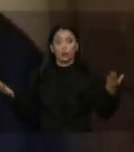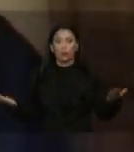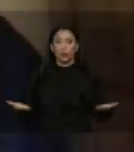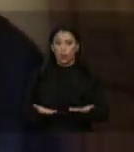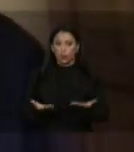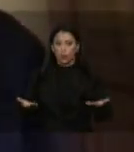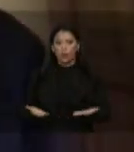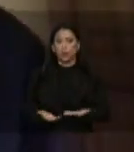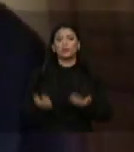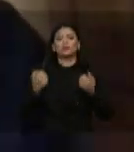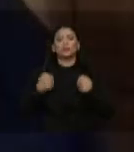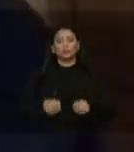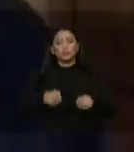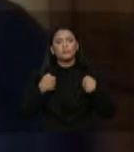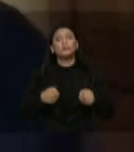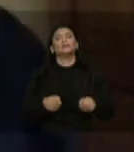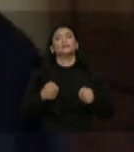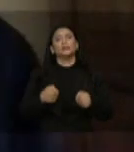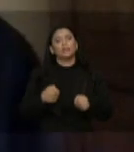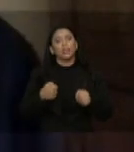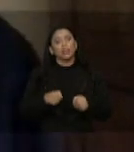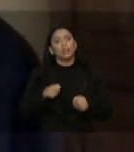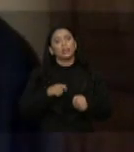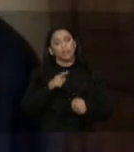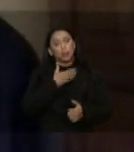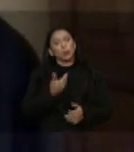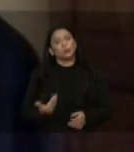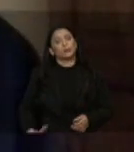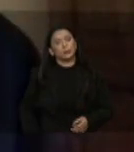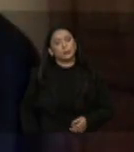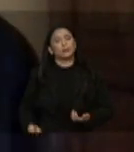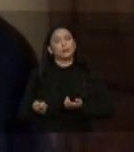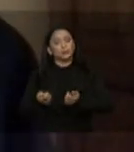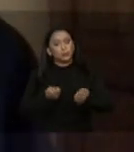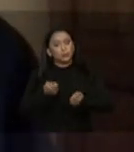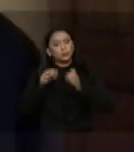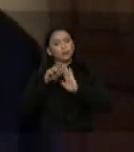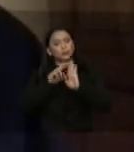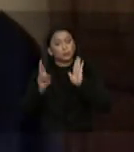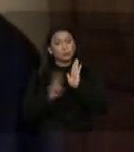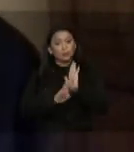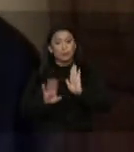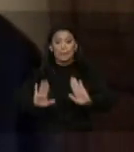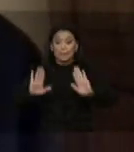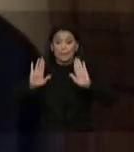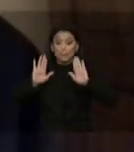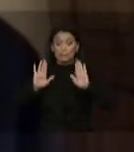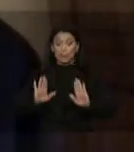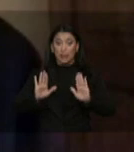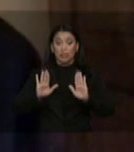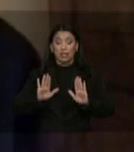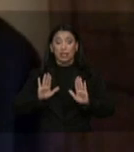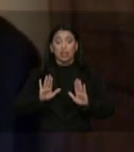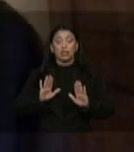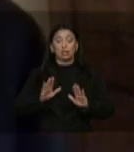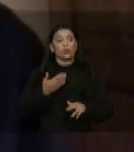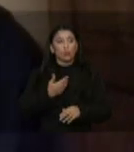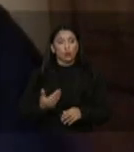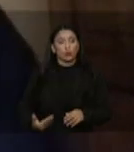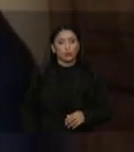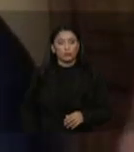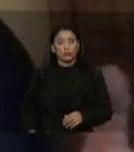onde deve atingir a soberania do Estado Mas esta intervenção essa ação da soberania estatal